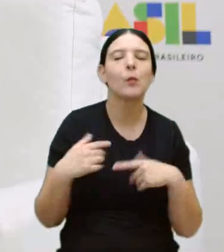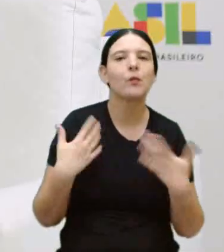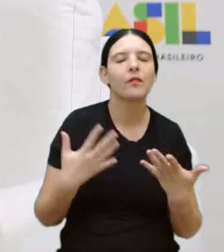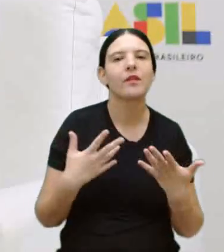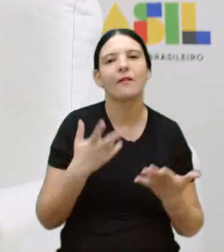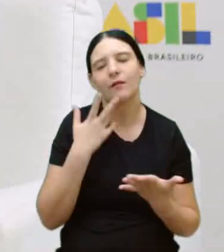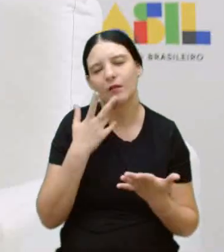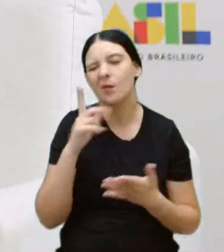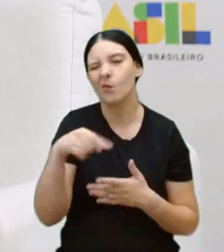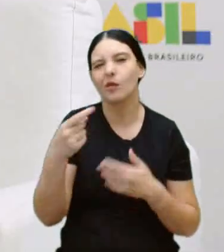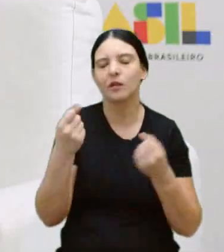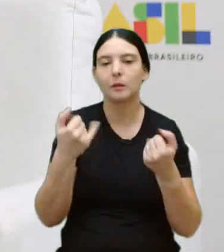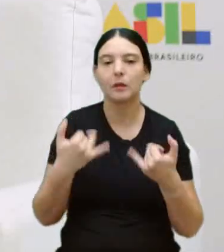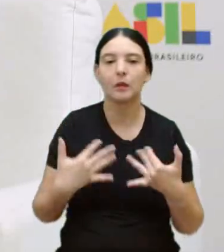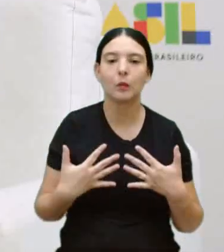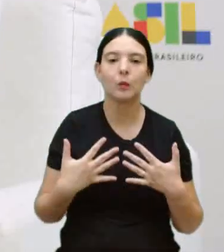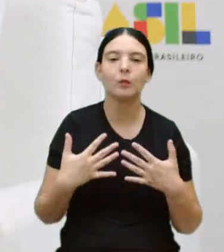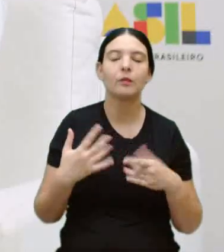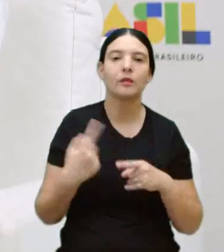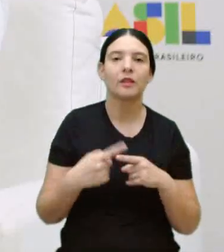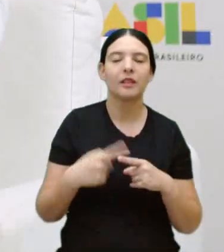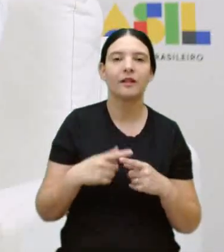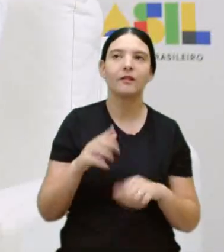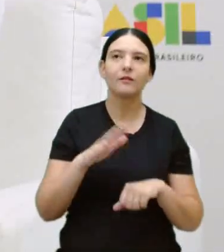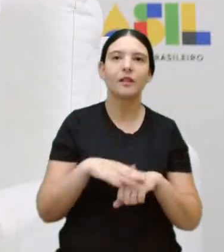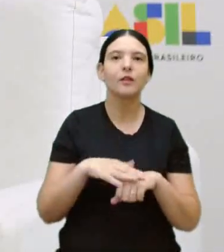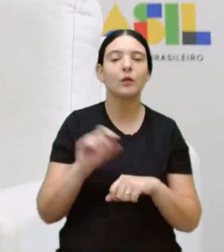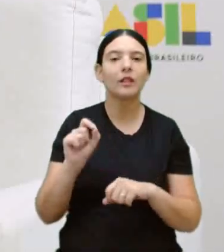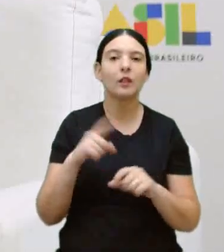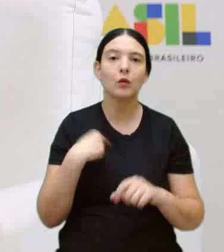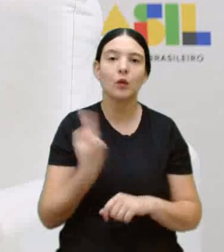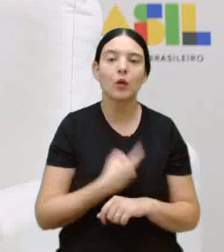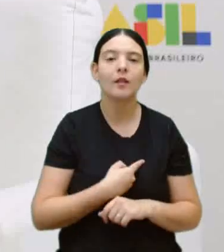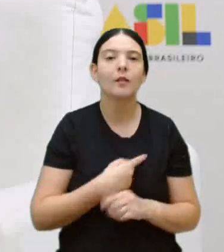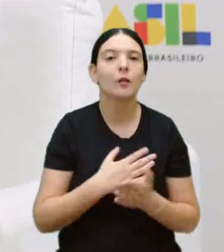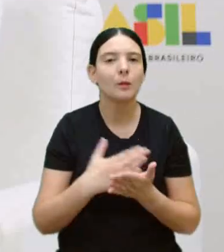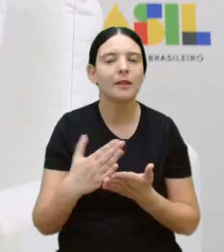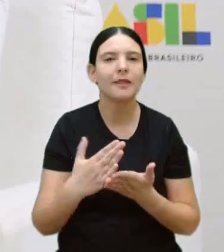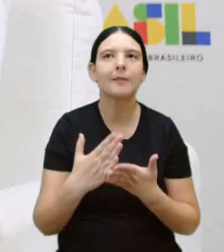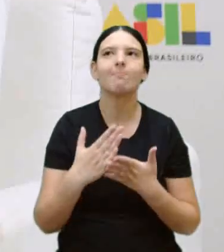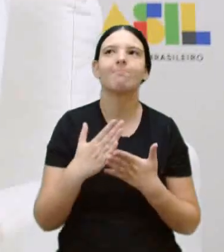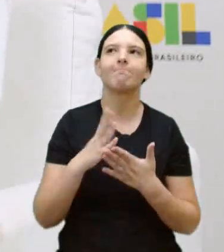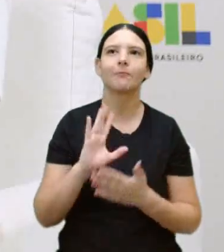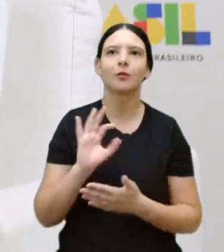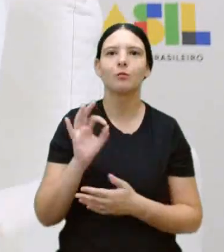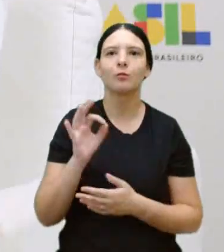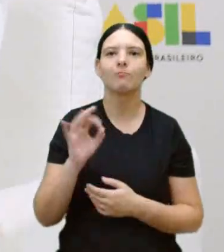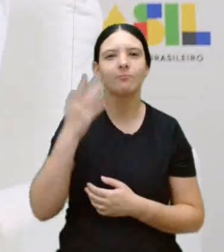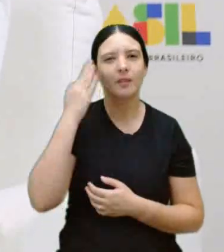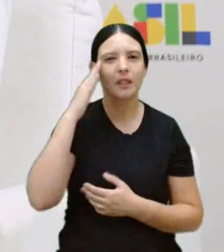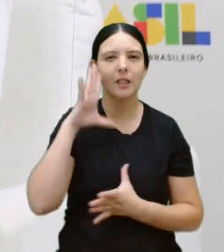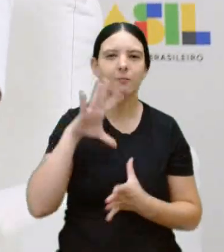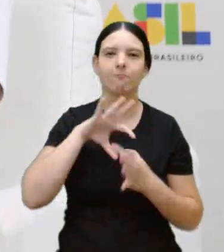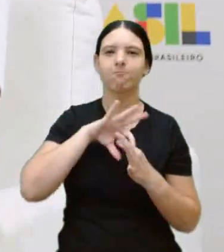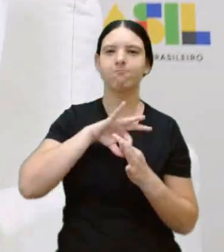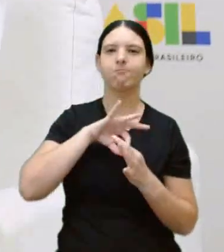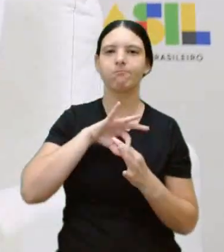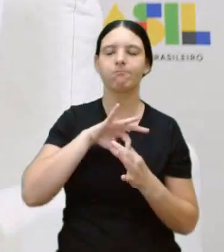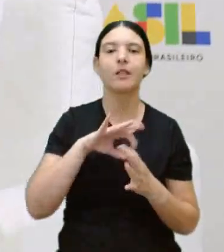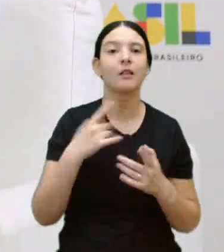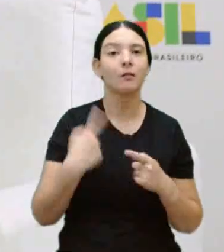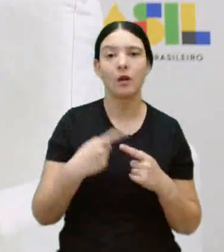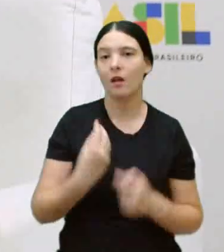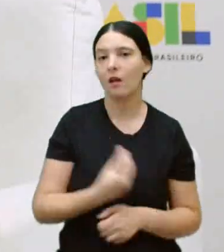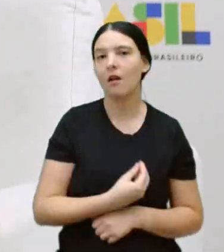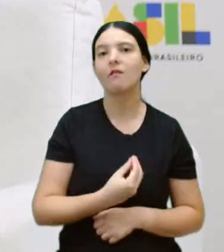daqui a pouquinho, isso faz com que a gente possa estar mais íntegro e compreender que a vida é formada por